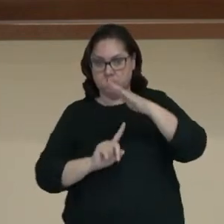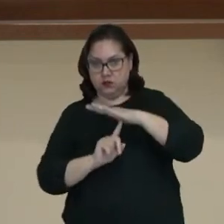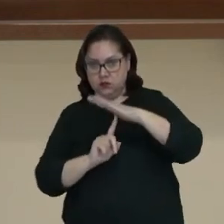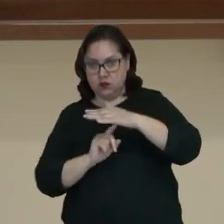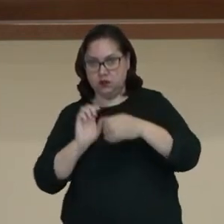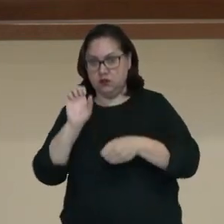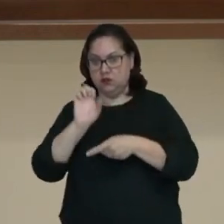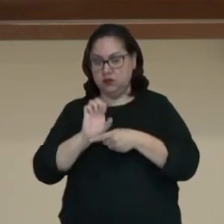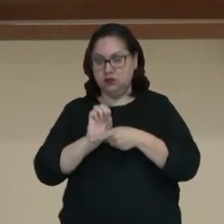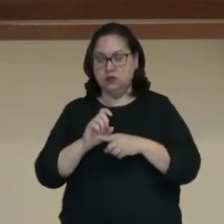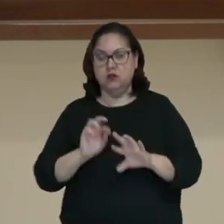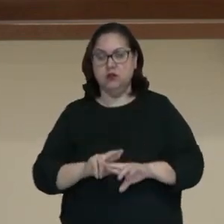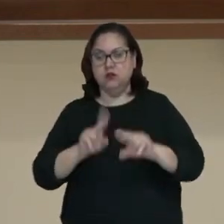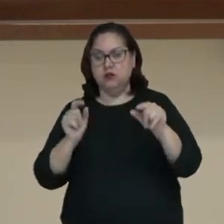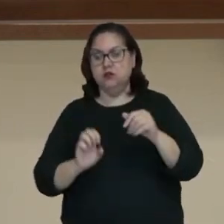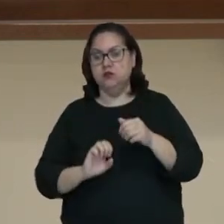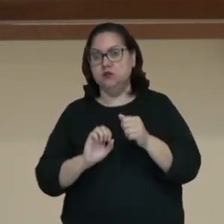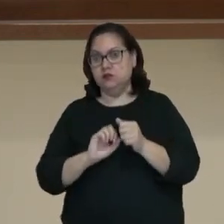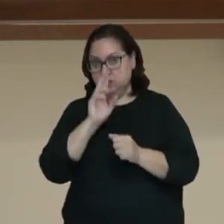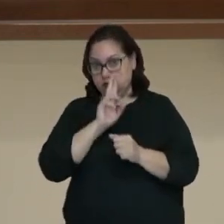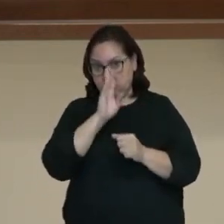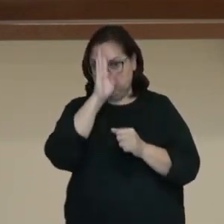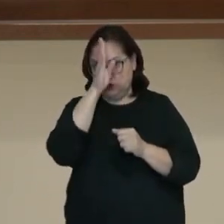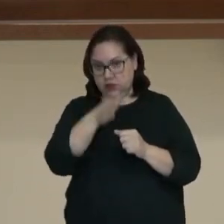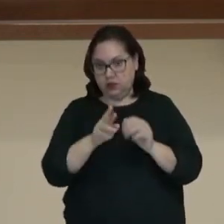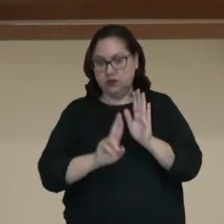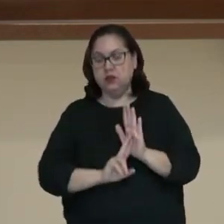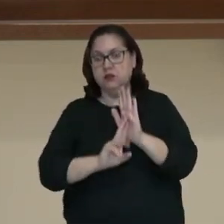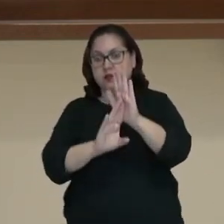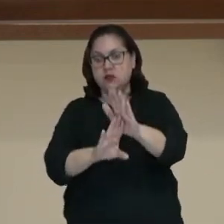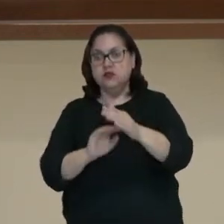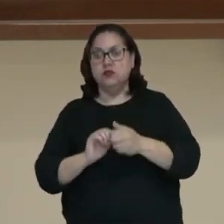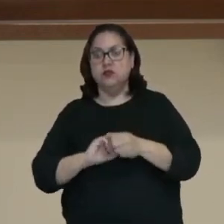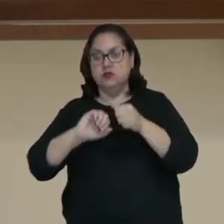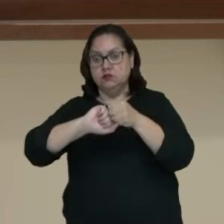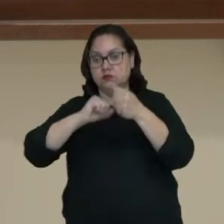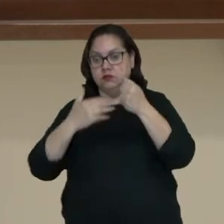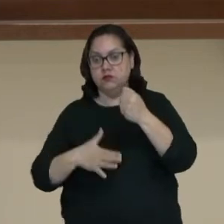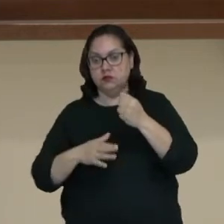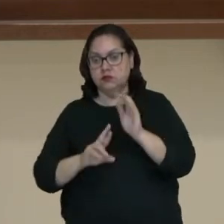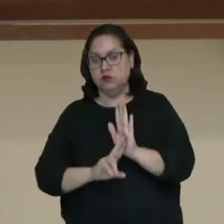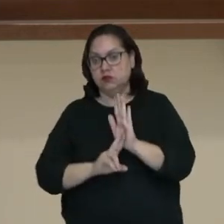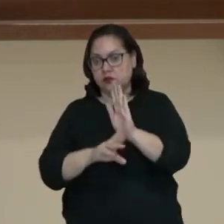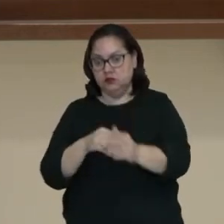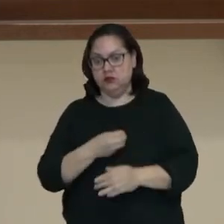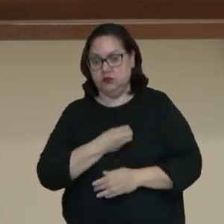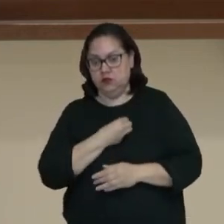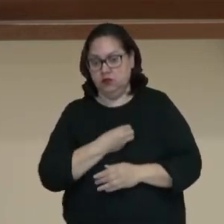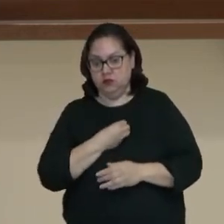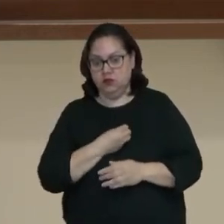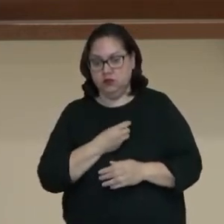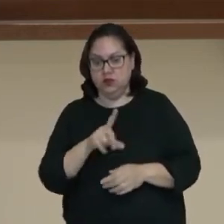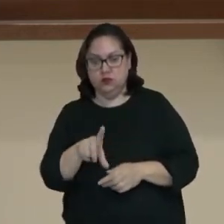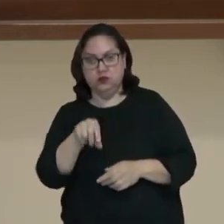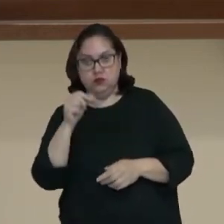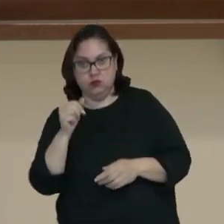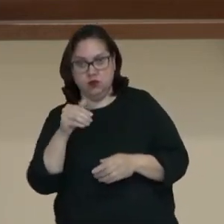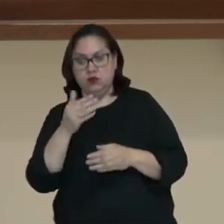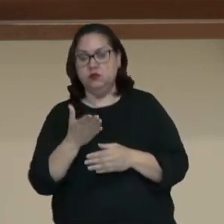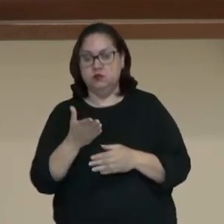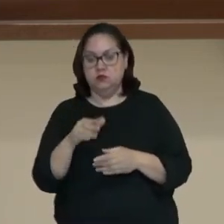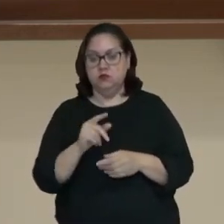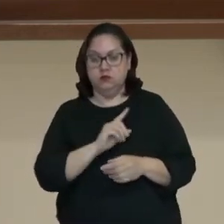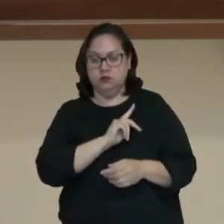viu que há essa diferença entre a democracia direta e a representativa. A representativa é a qual a gente vive, a gente escolhe